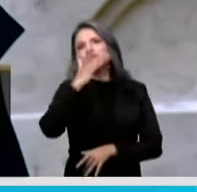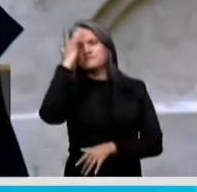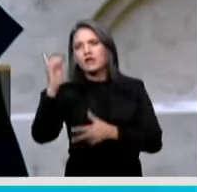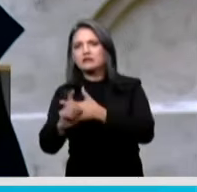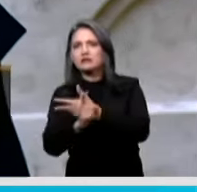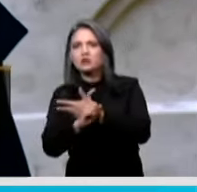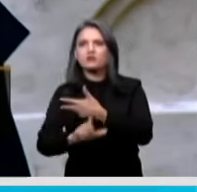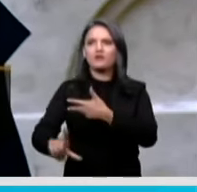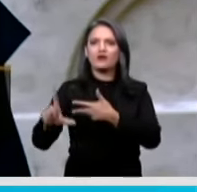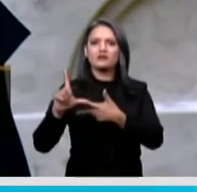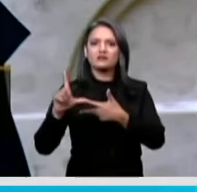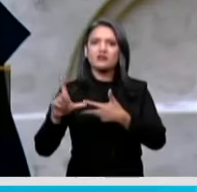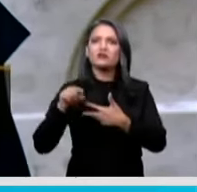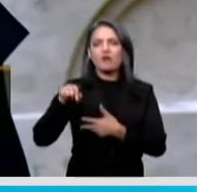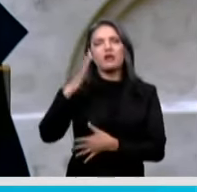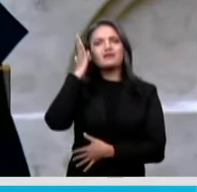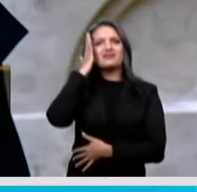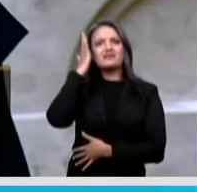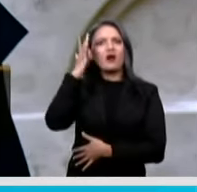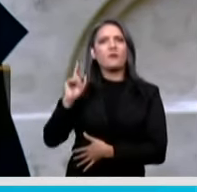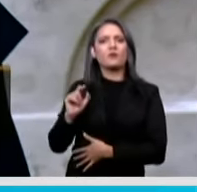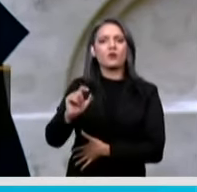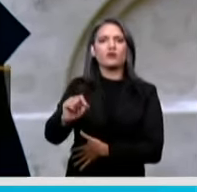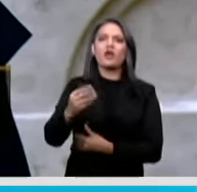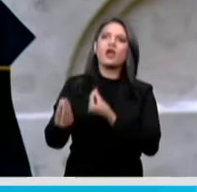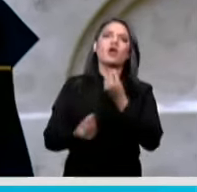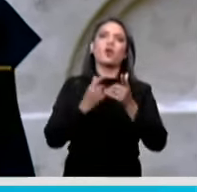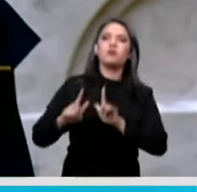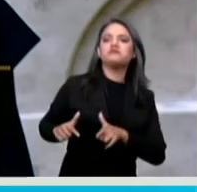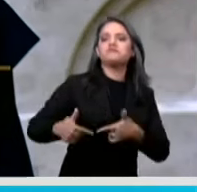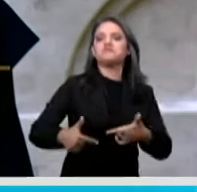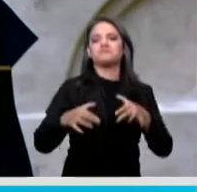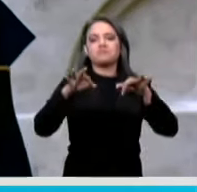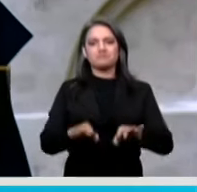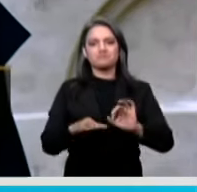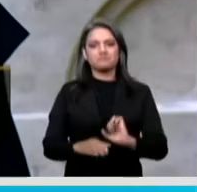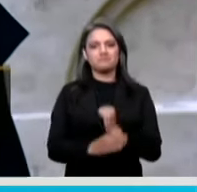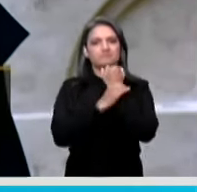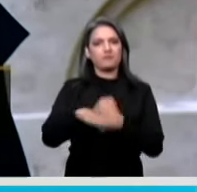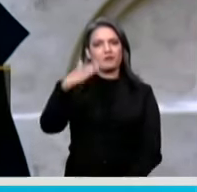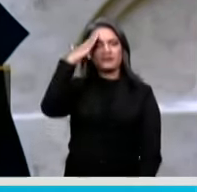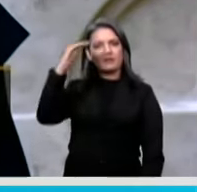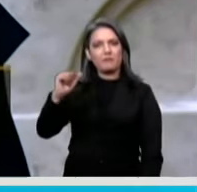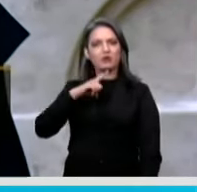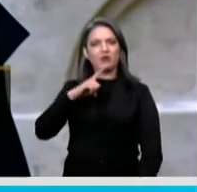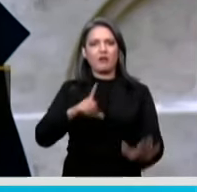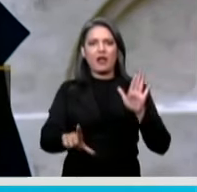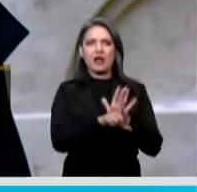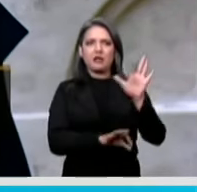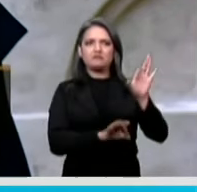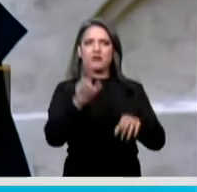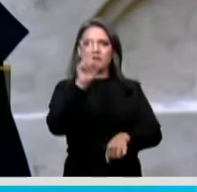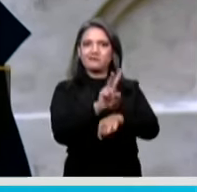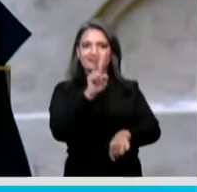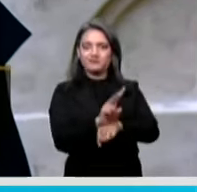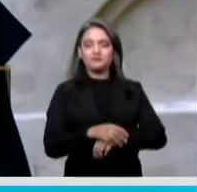Brown temas importantes que ele abordou no discurso dele a questão da paridade de gênero que até do do lado aqui na nossa